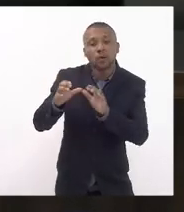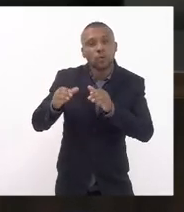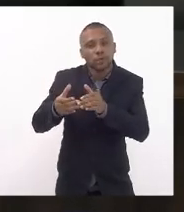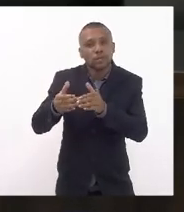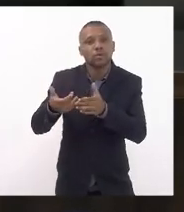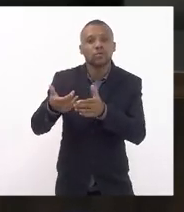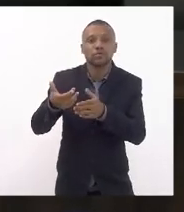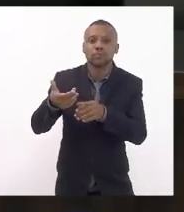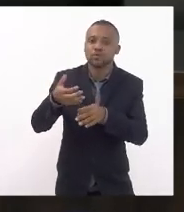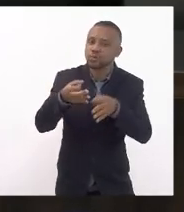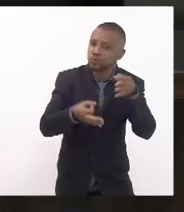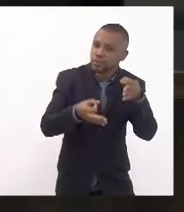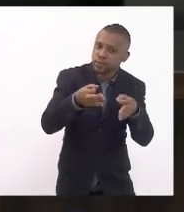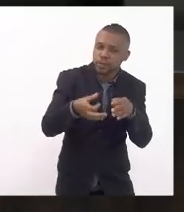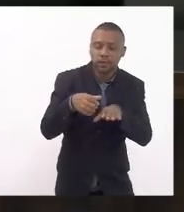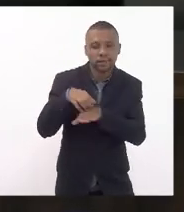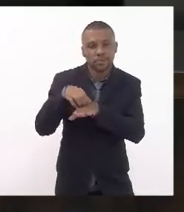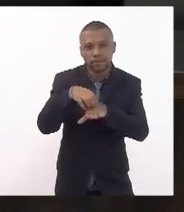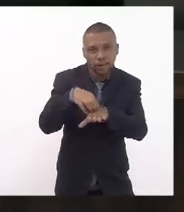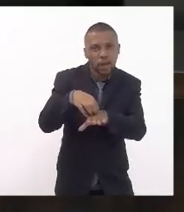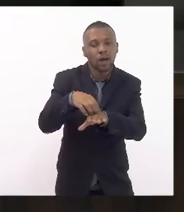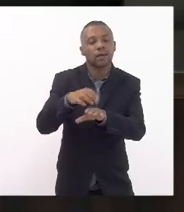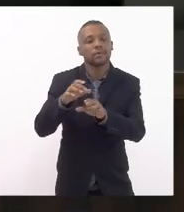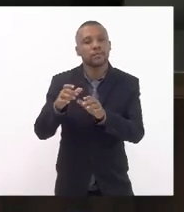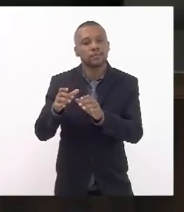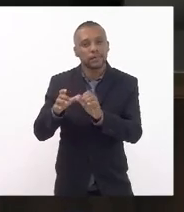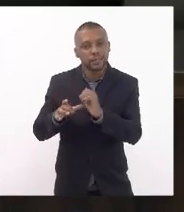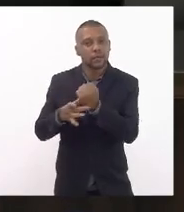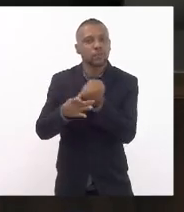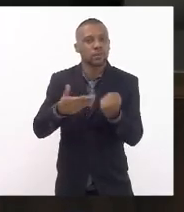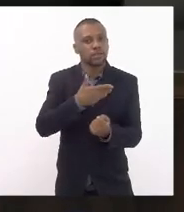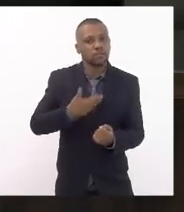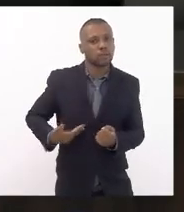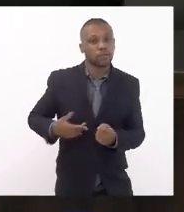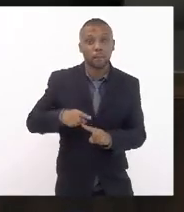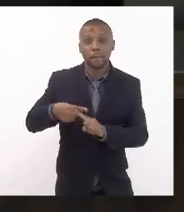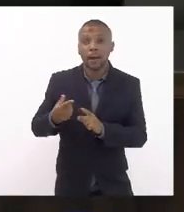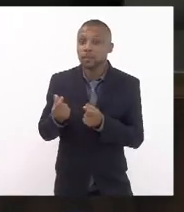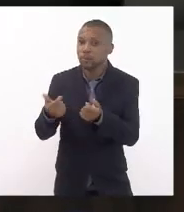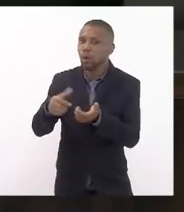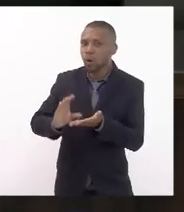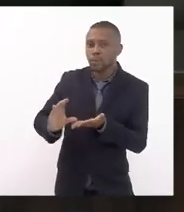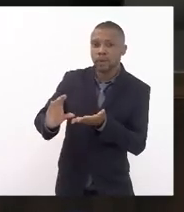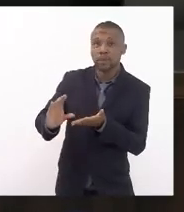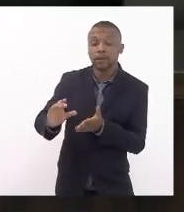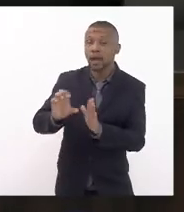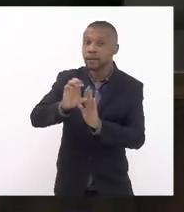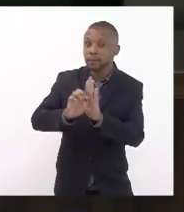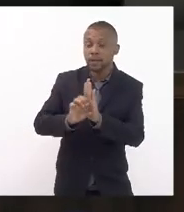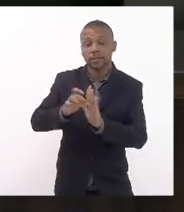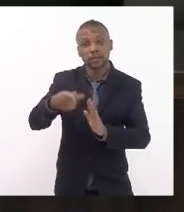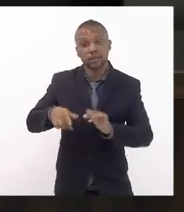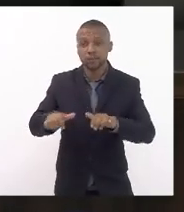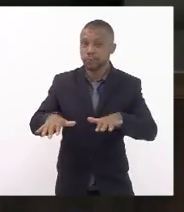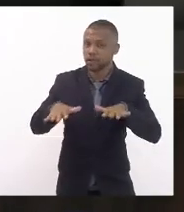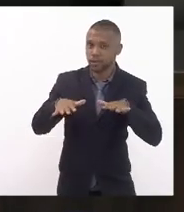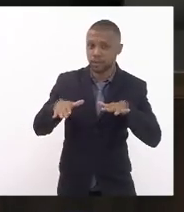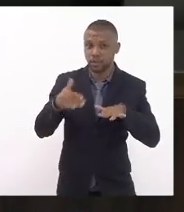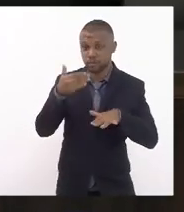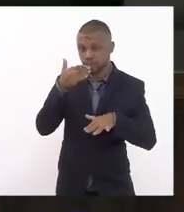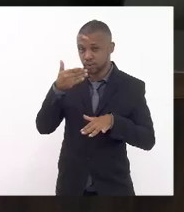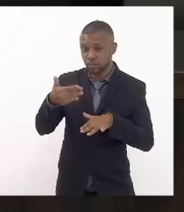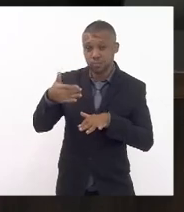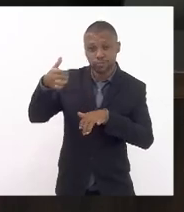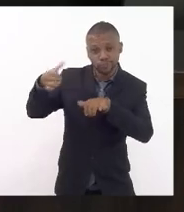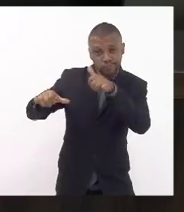Transporte, Defesa do Direito da Mulher, Segurança Pública e Orçamento, as emendas de plenário. Permitir parecer pela Comissão de Constituição e